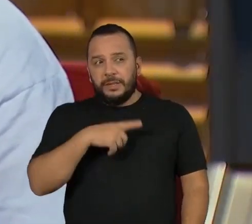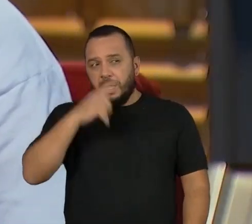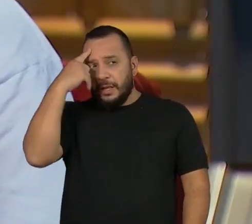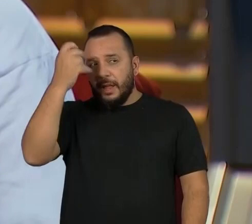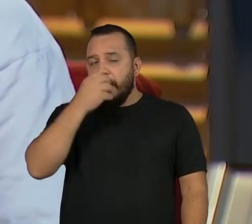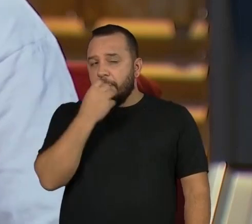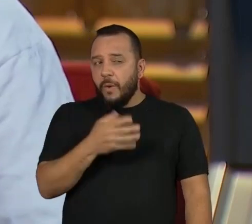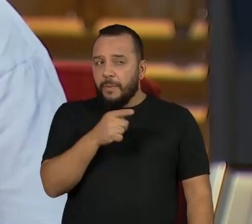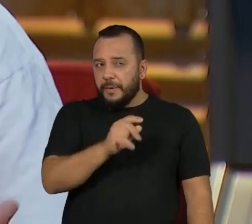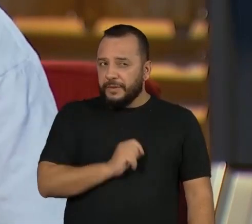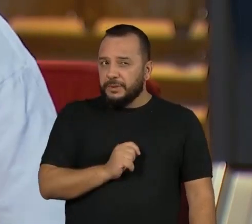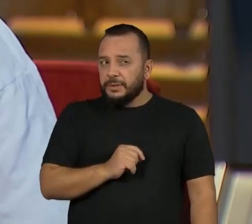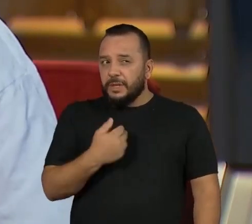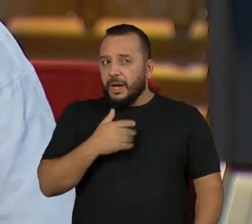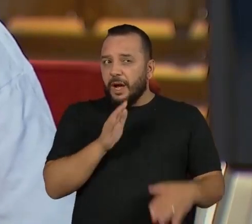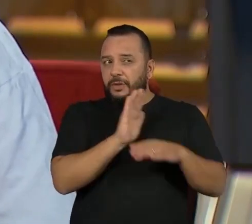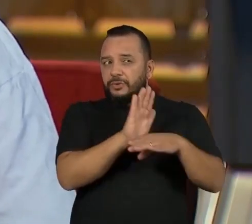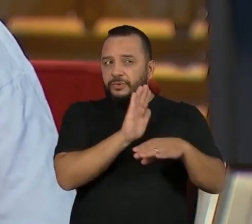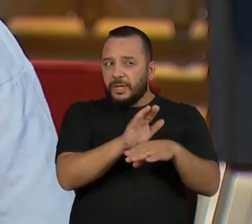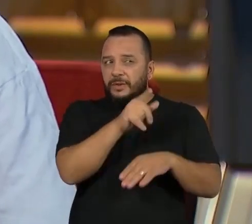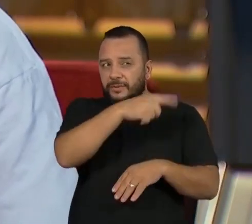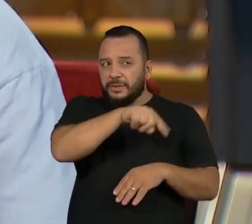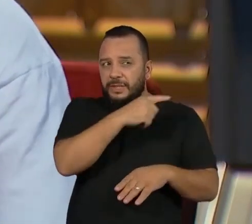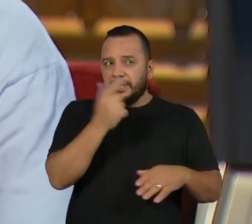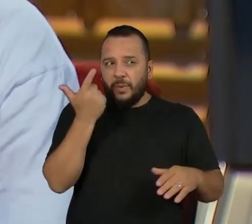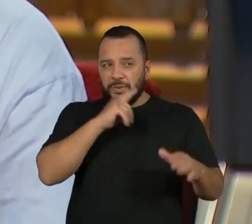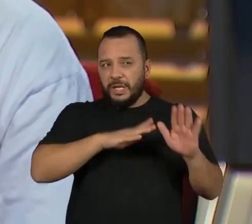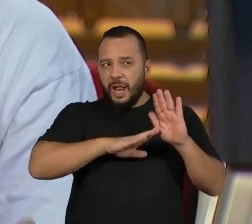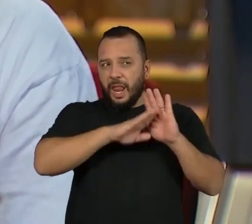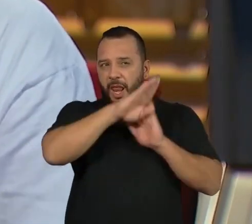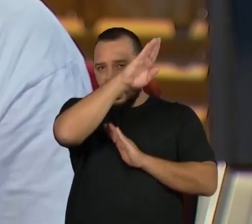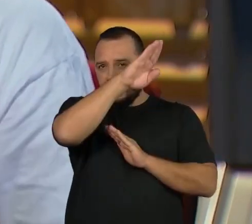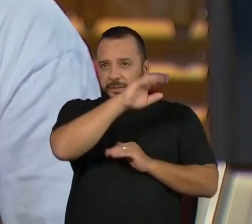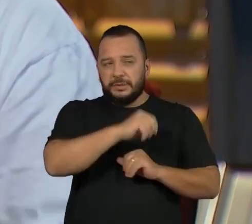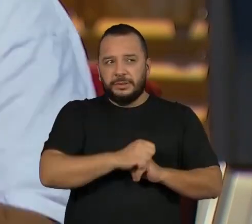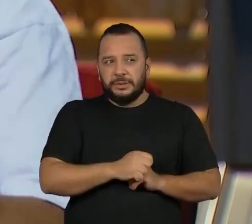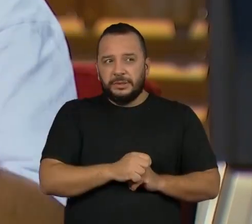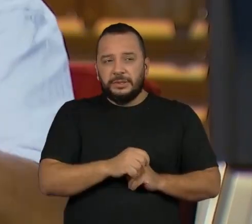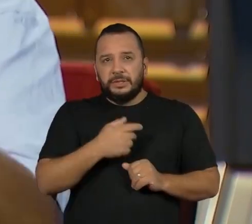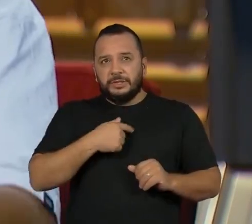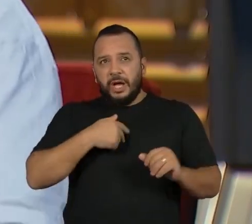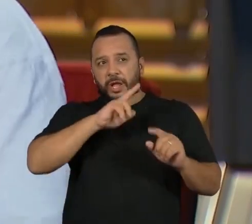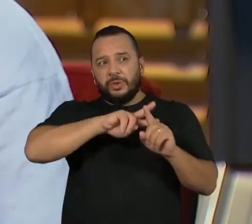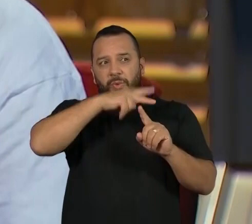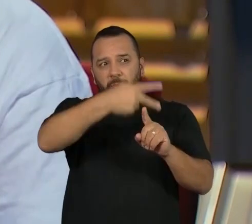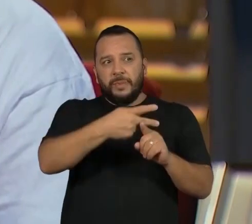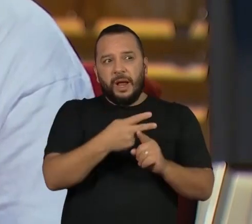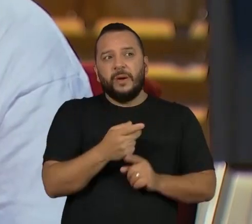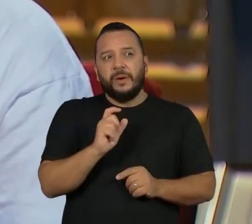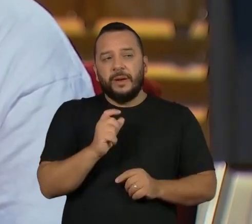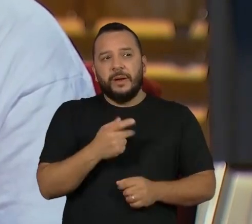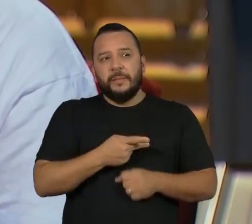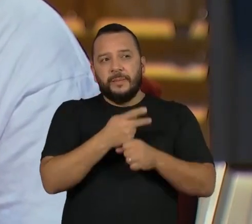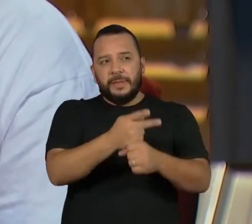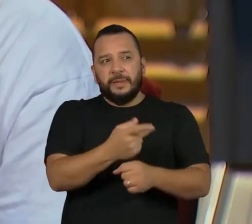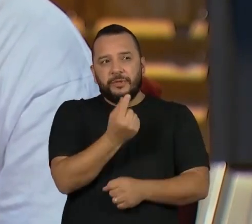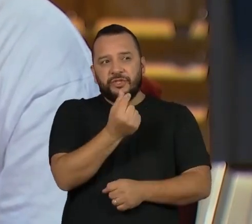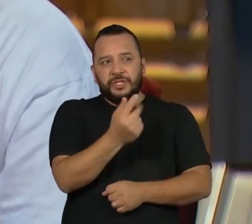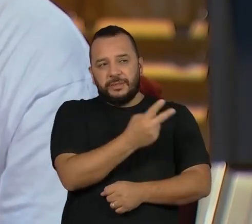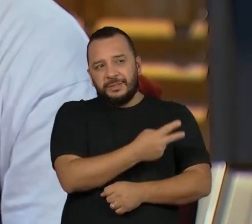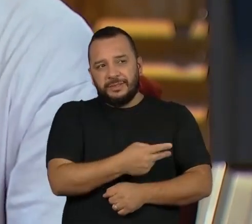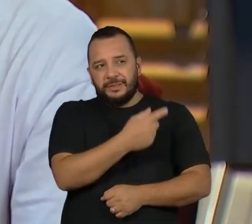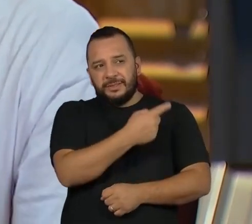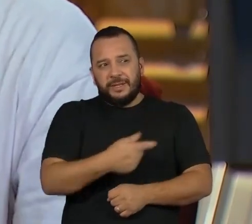ideia muito bacana de ajudar a batalha da Aldeia nesse crescimento hum nós queremos dobrar as premiações em dinheiro semanais que